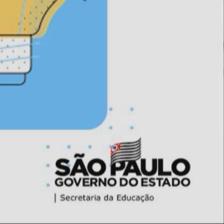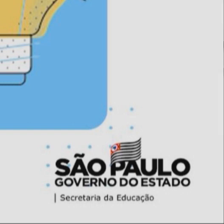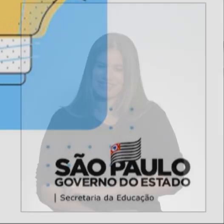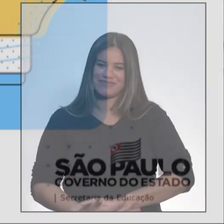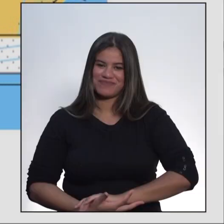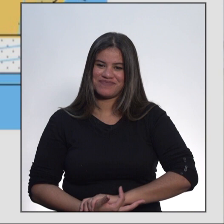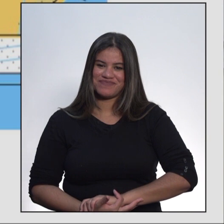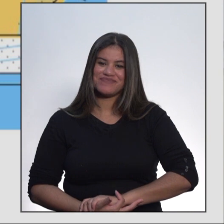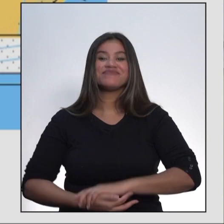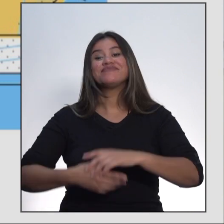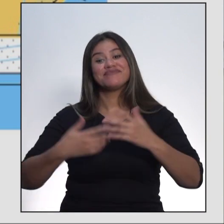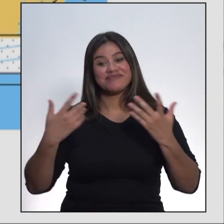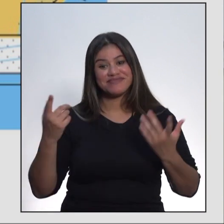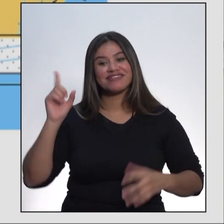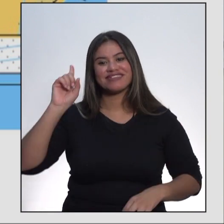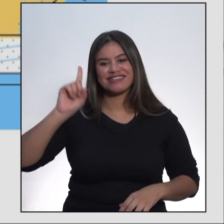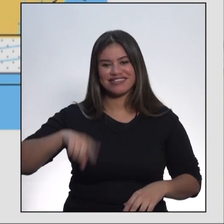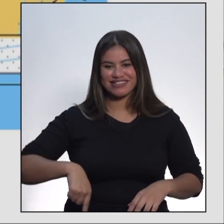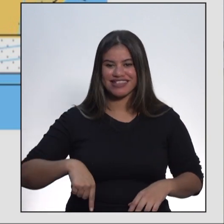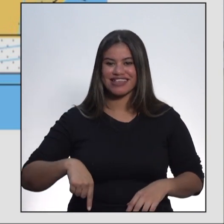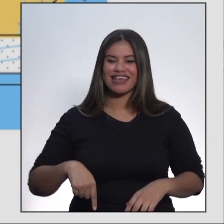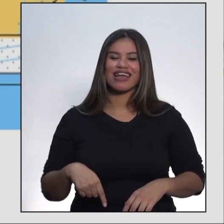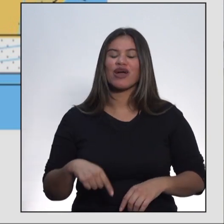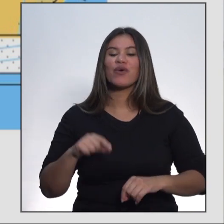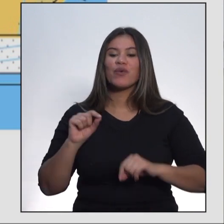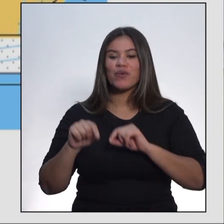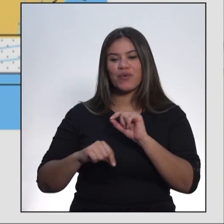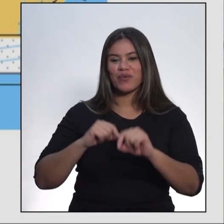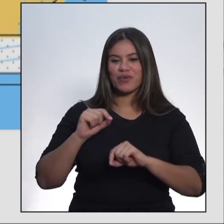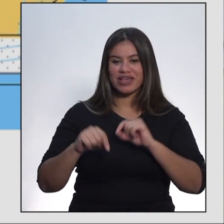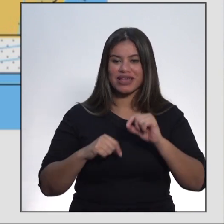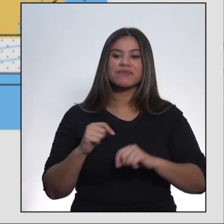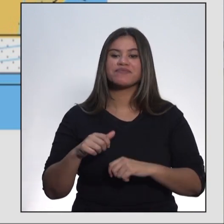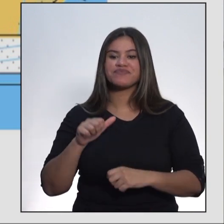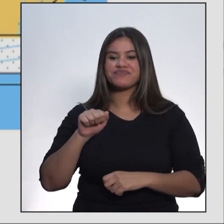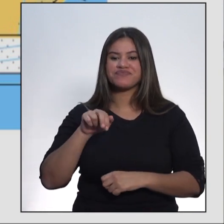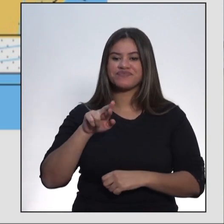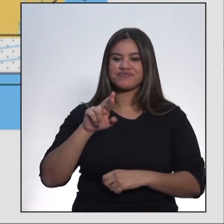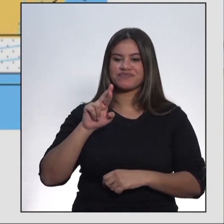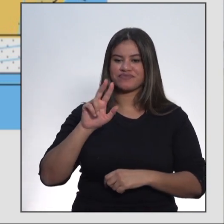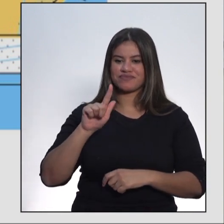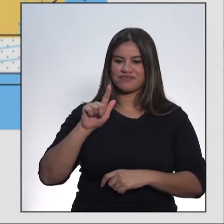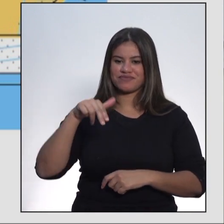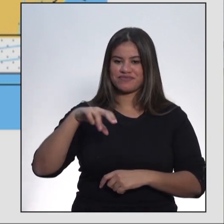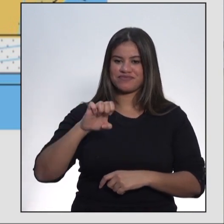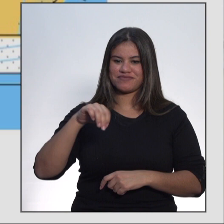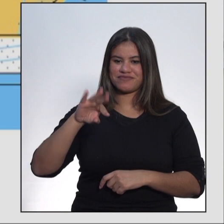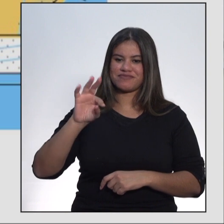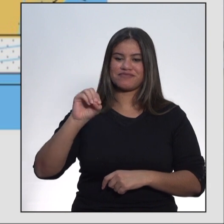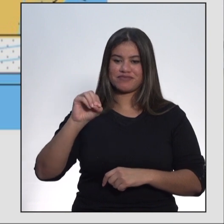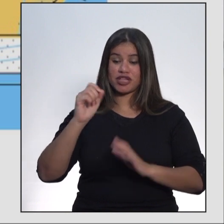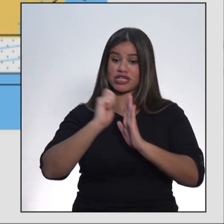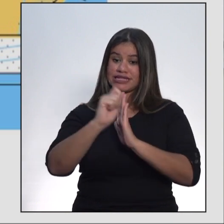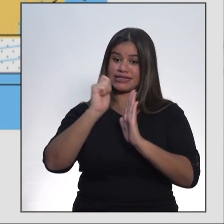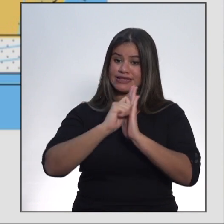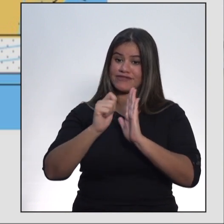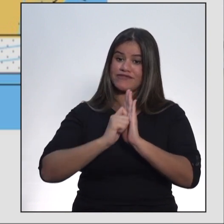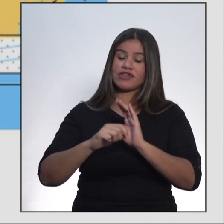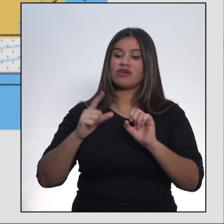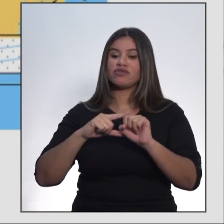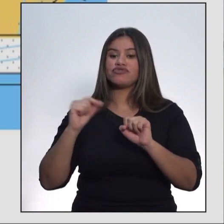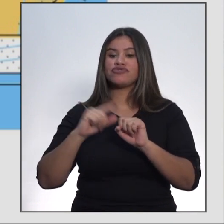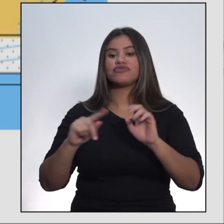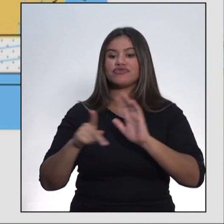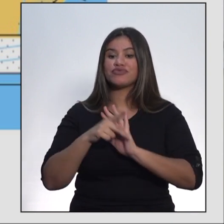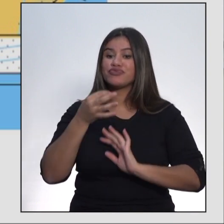É isso aí! Esses bons argumentos para nós escrevermos um artigo de opinião,